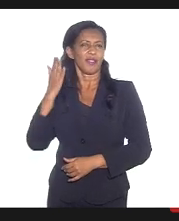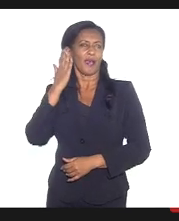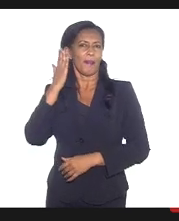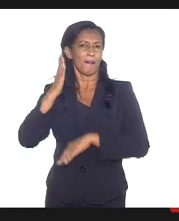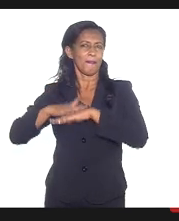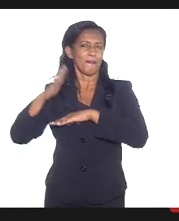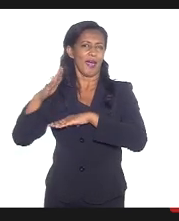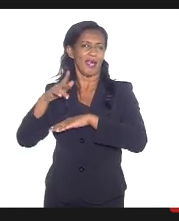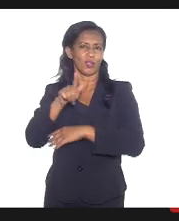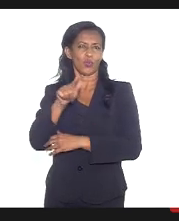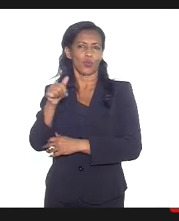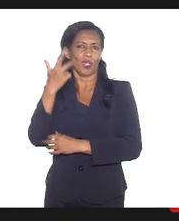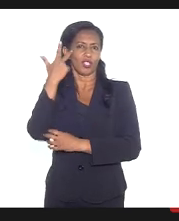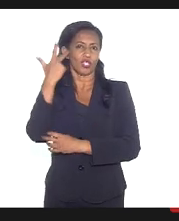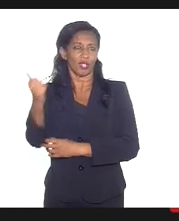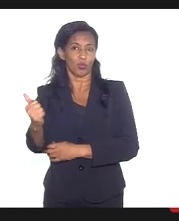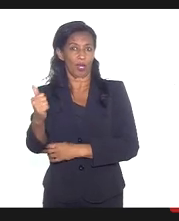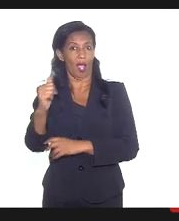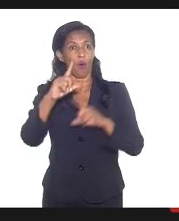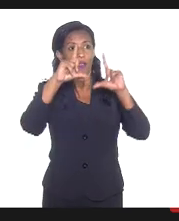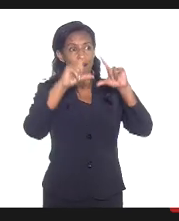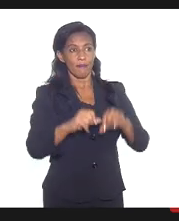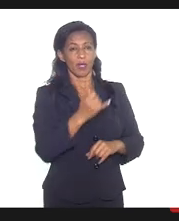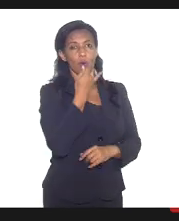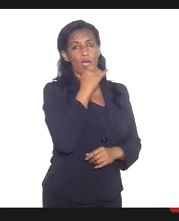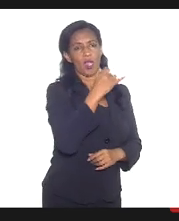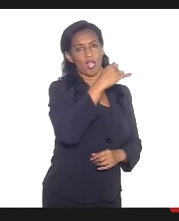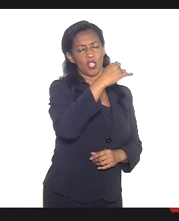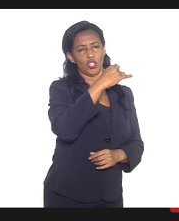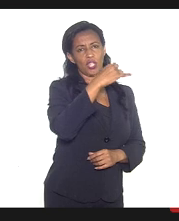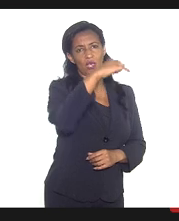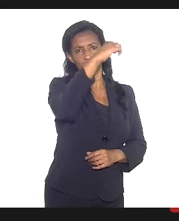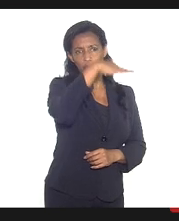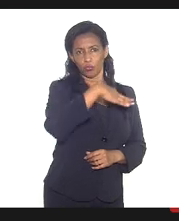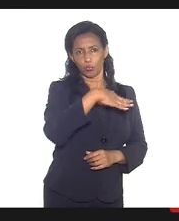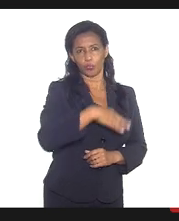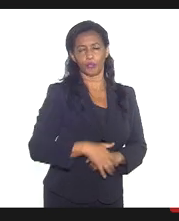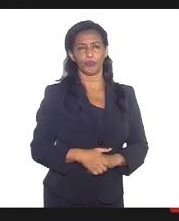energia e menos a energia elétrica. Próximo.